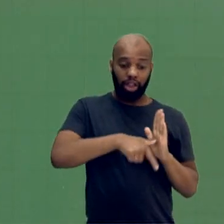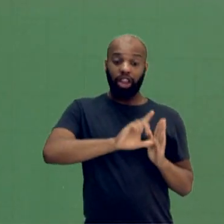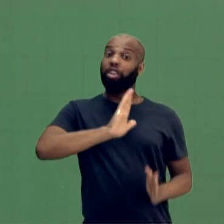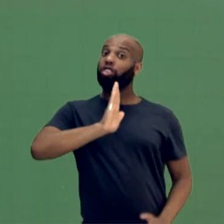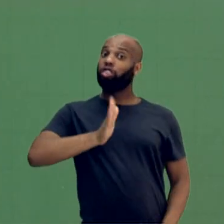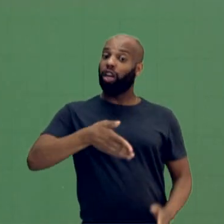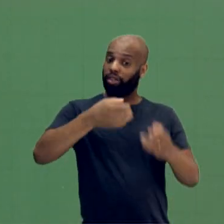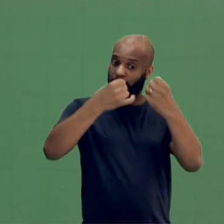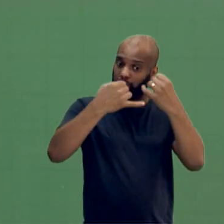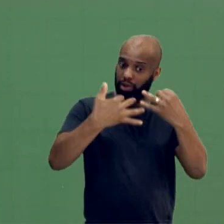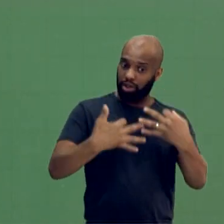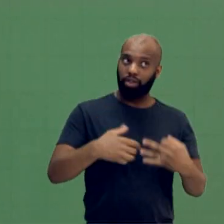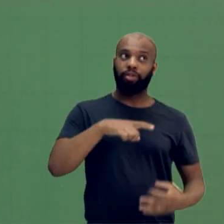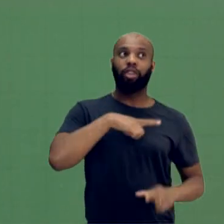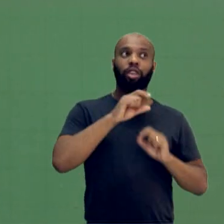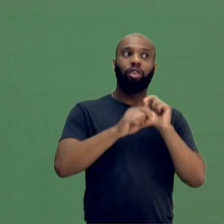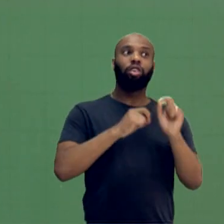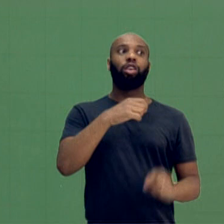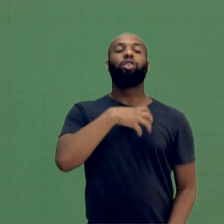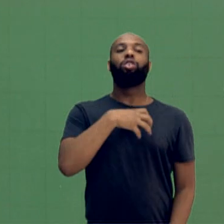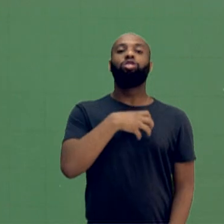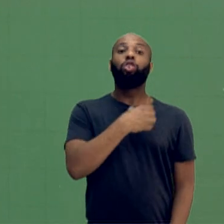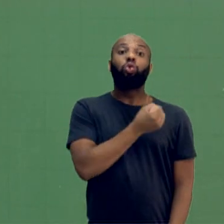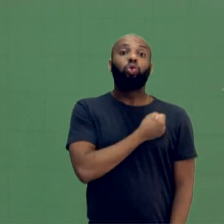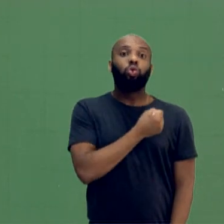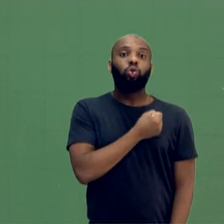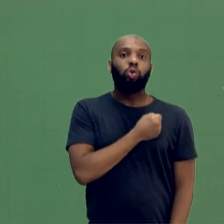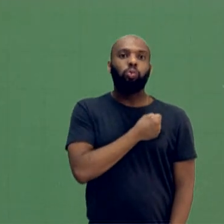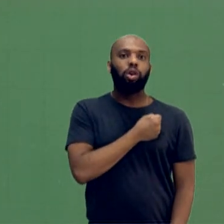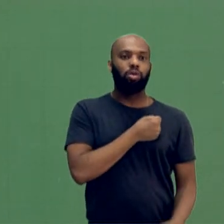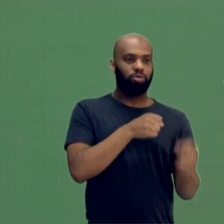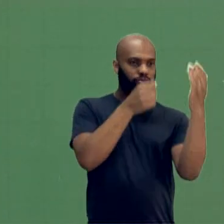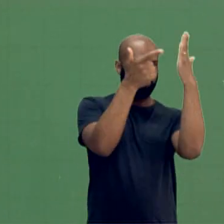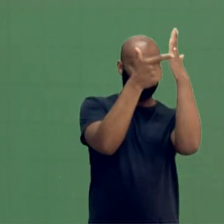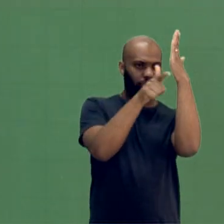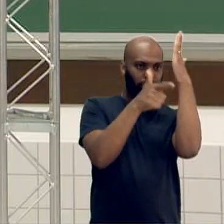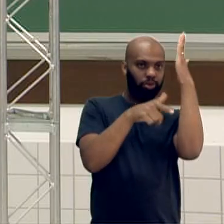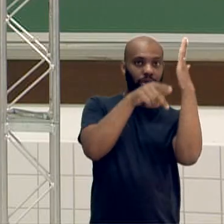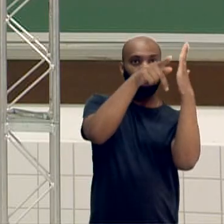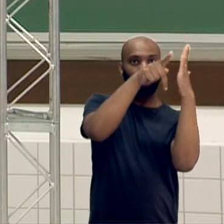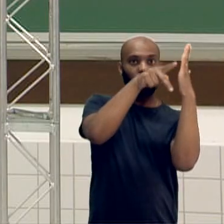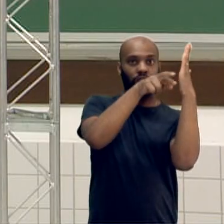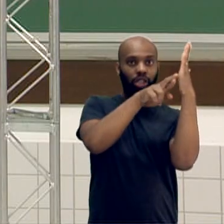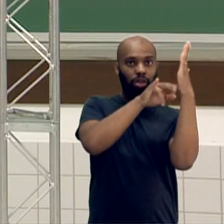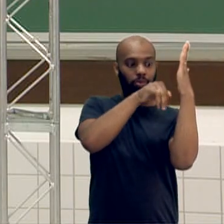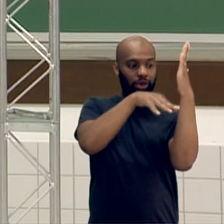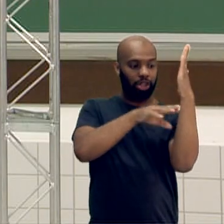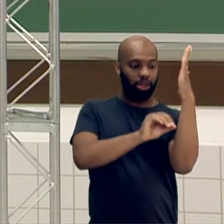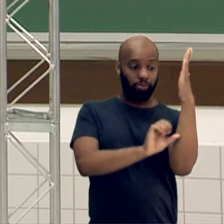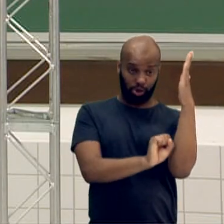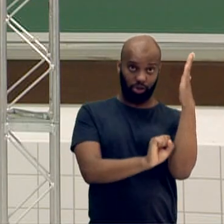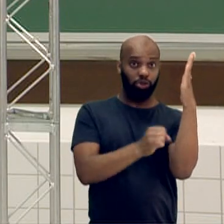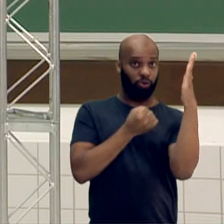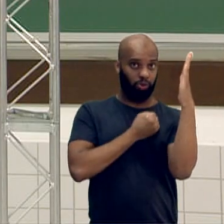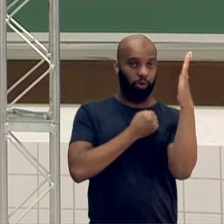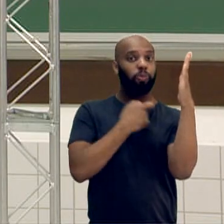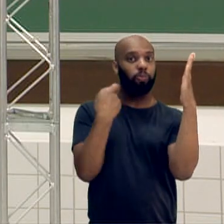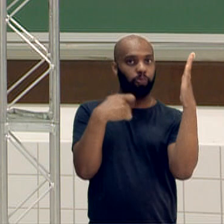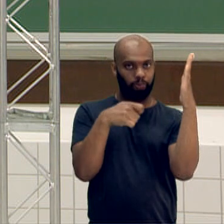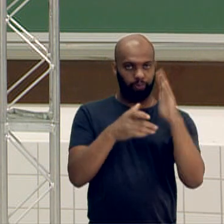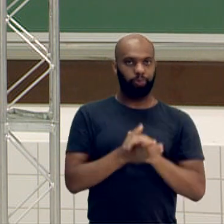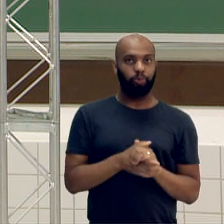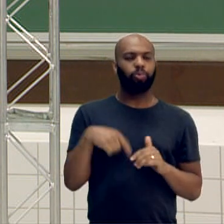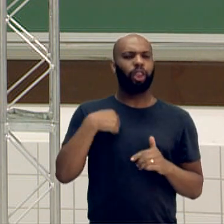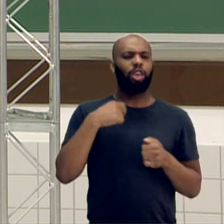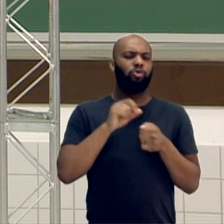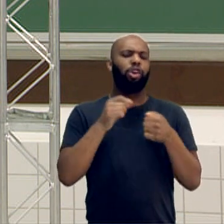ter aqui a decomposição dos fatores primos desta forma ou da forma direta. Tanto faz. Eu prefiro fazer separado para